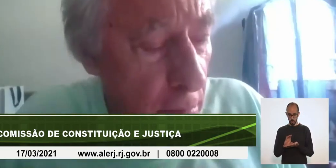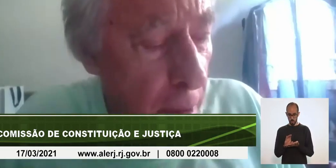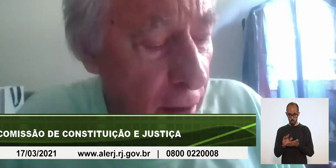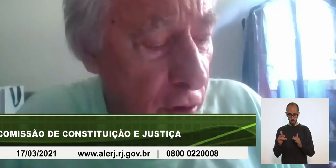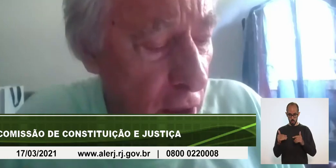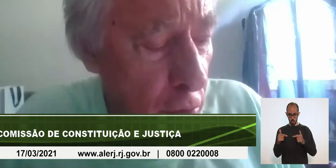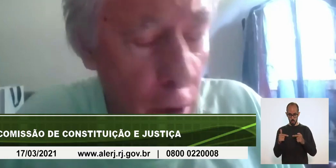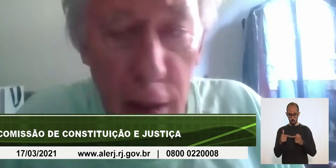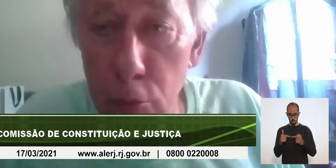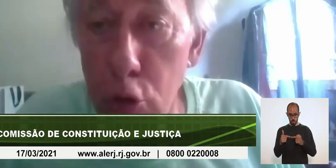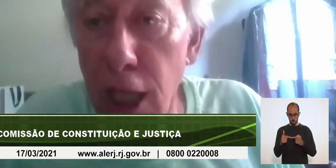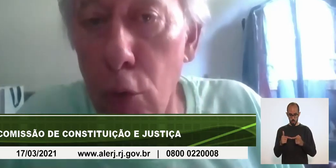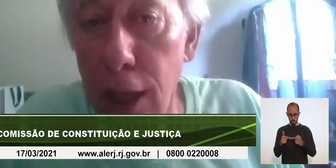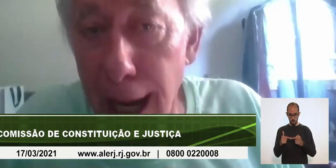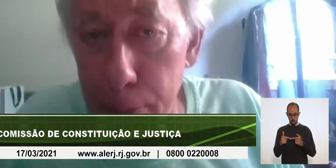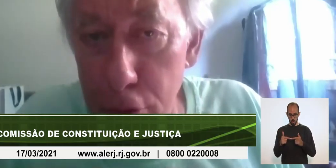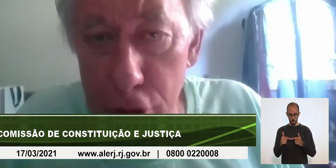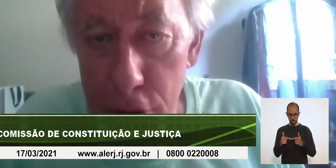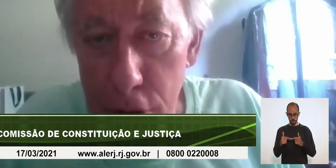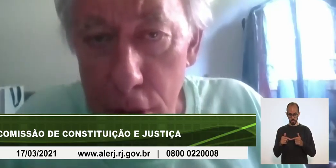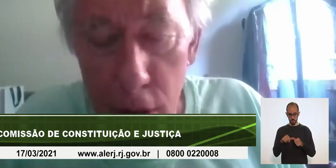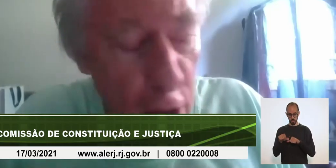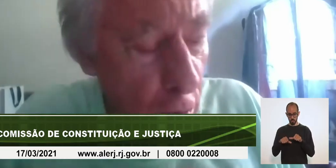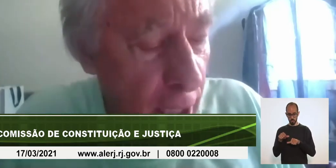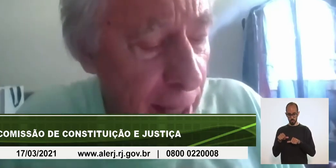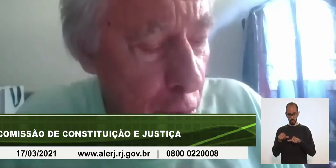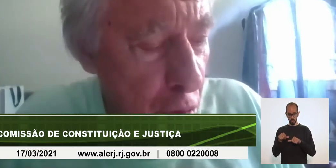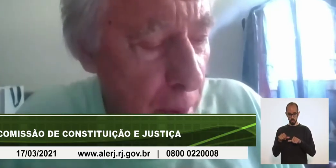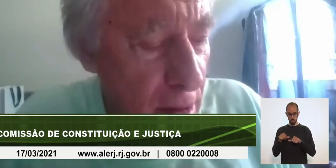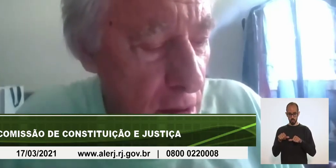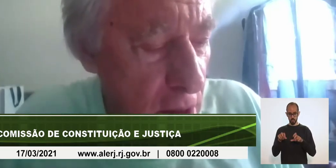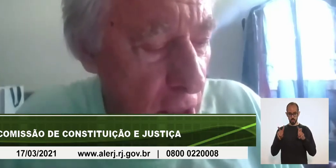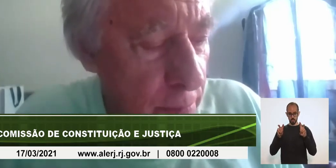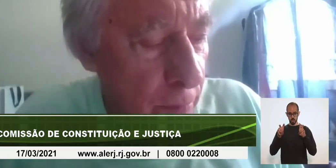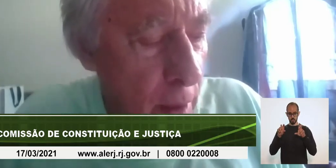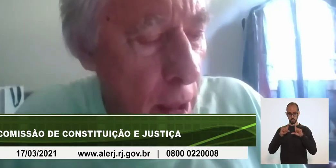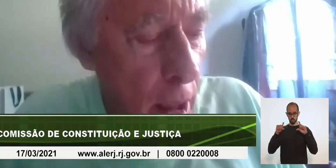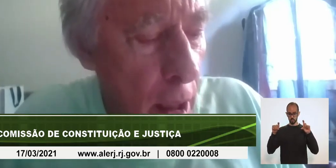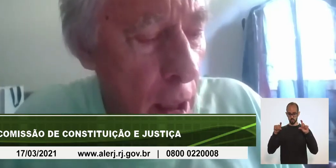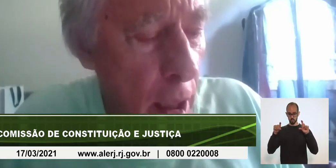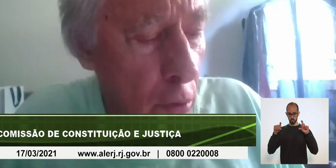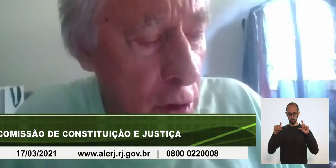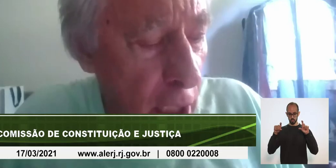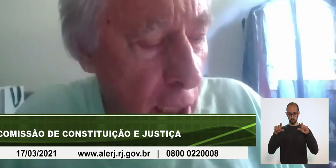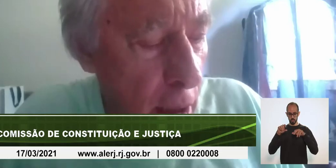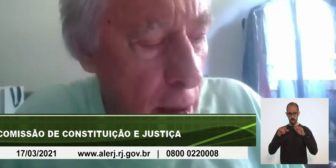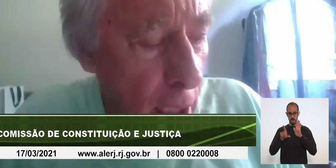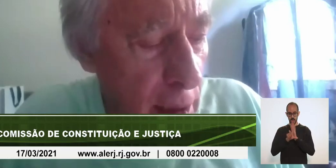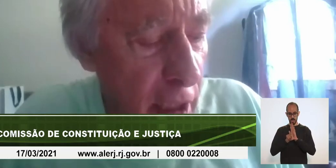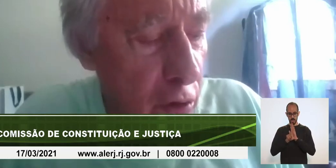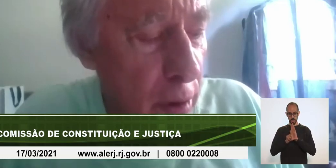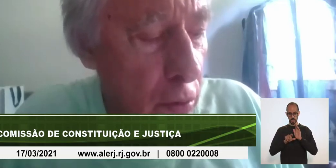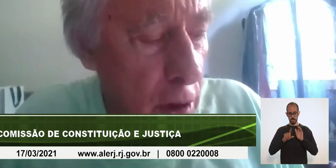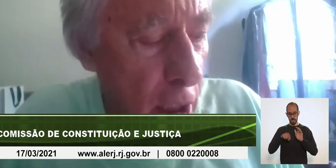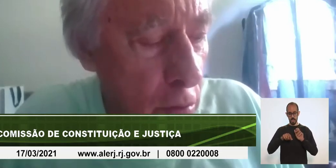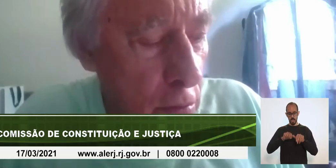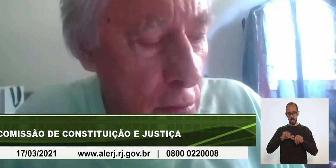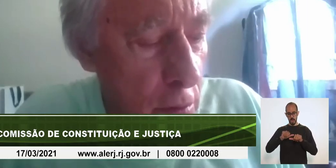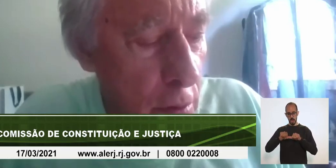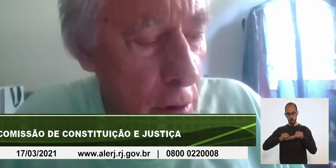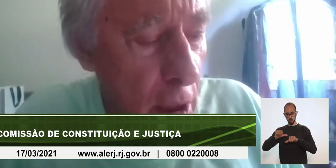substitutivo, ajudar aí, para mim, sem objeção. Obrigado. Te agradeço. E minha dívida não aguenta. Seria, então, Rodrigo Bacelar,